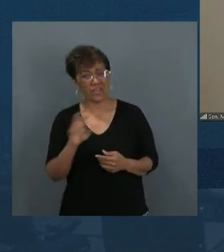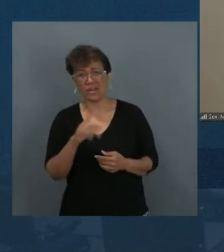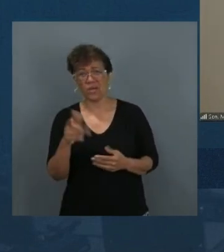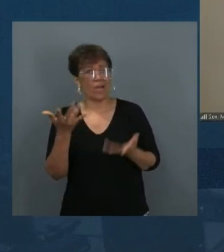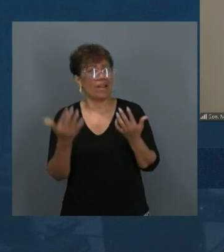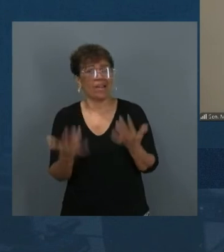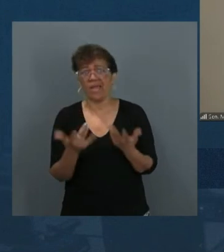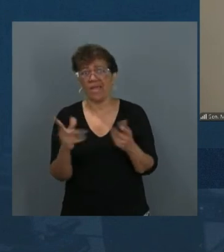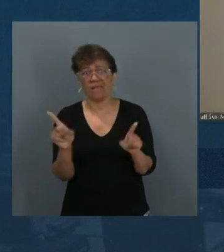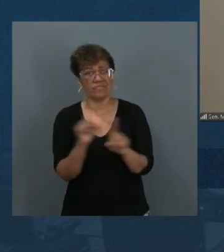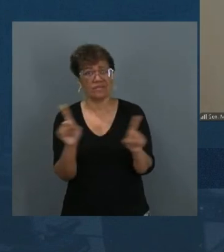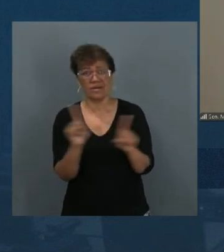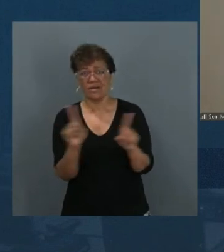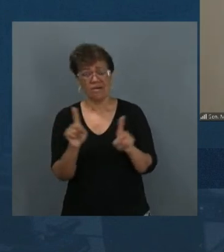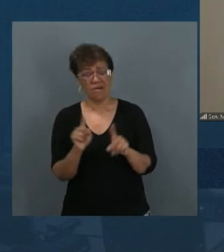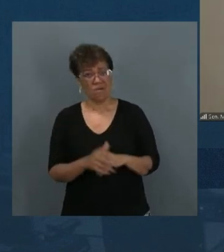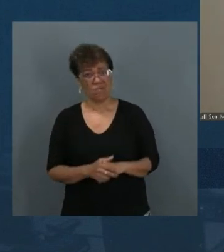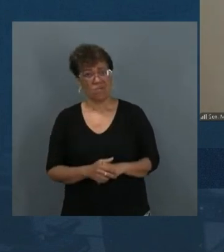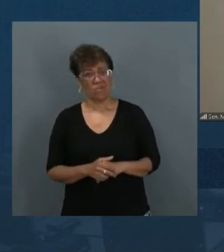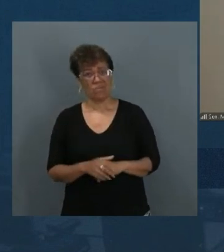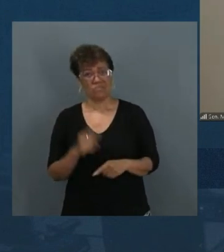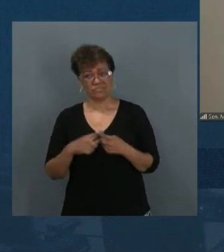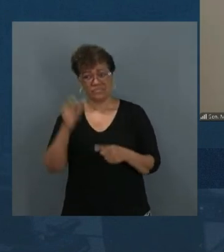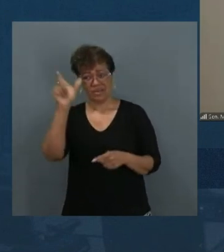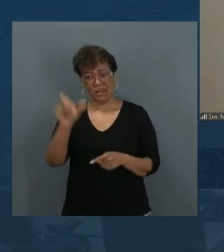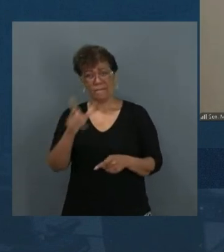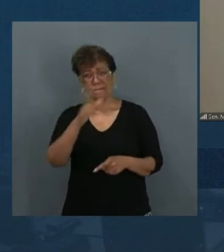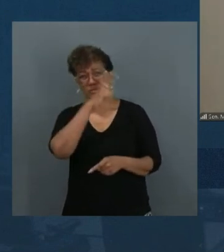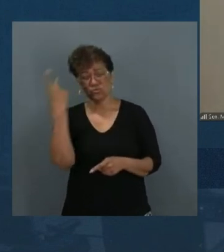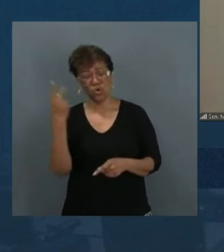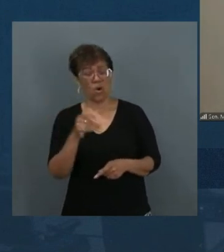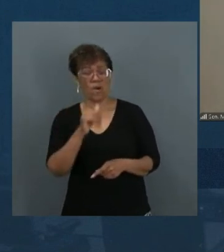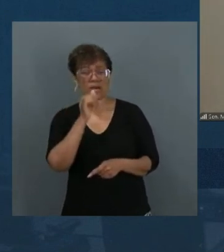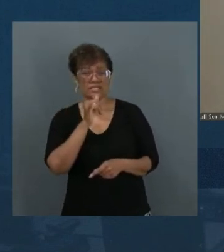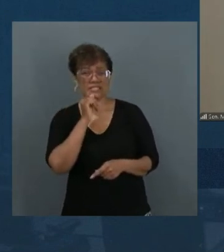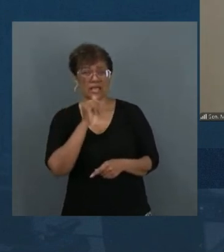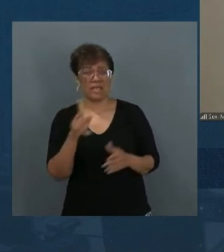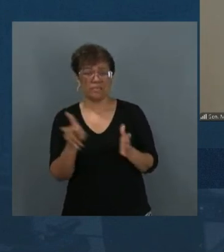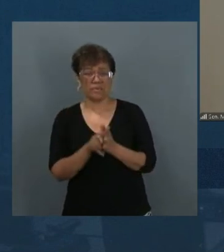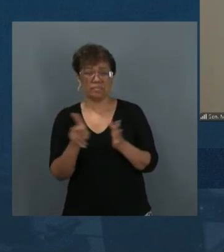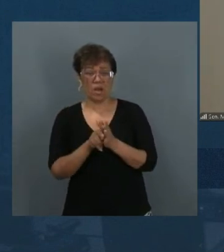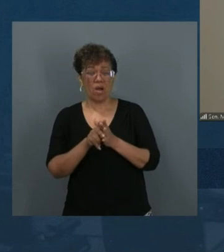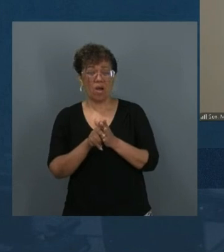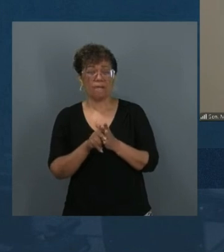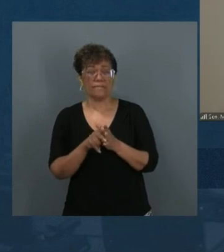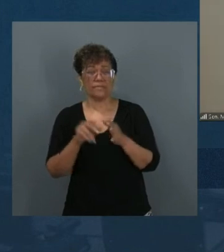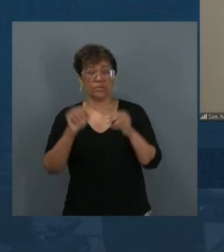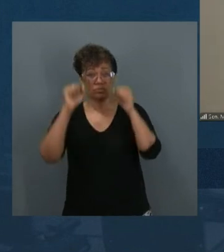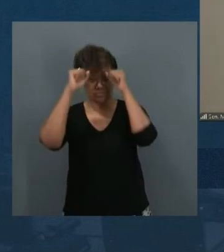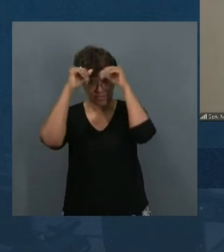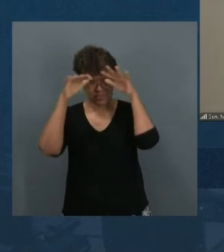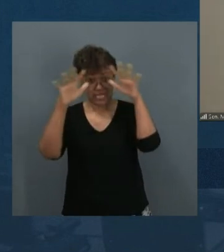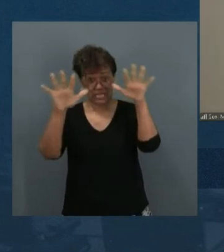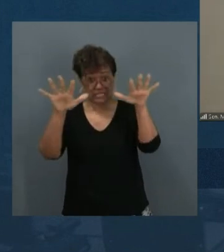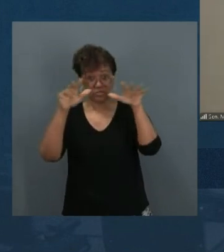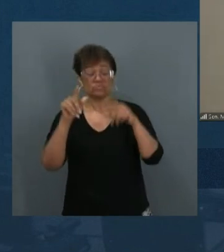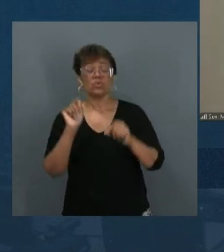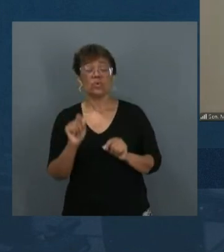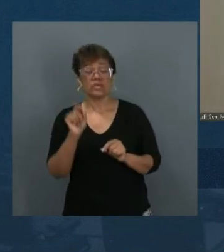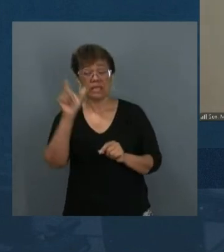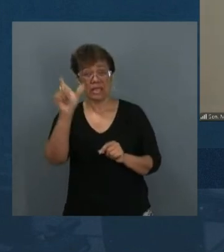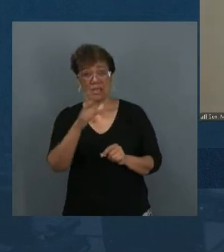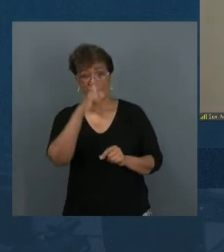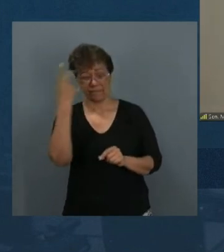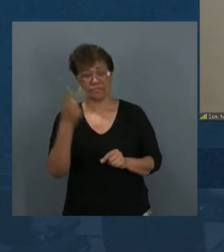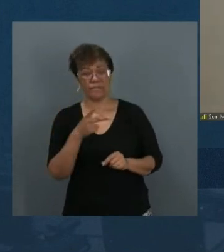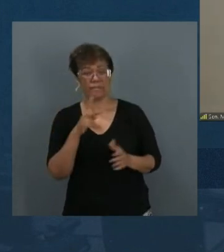leve. A gente fala de pessoas, por exemplo, com síndrome de Down. Eu quero mostrar para vocês o